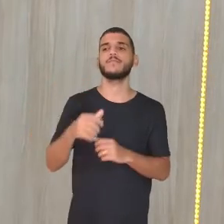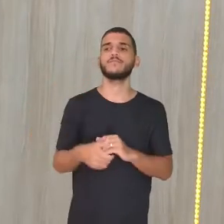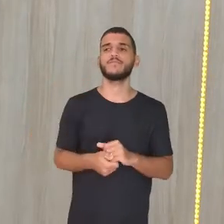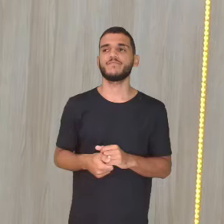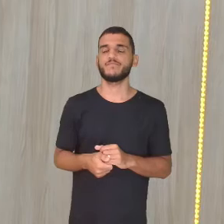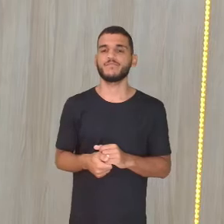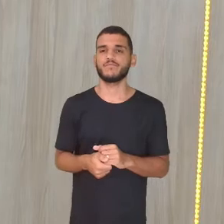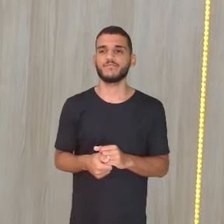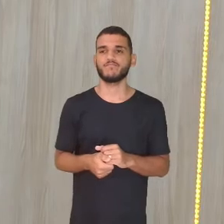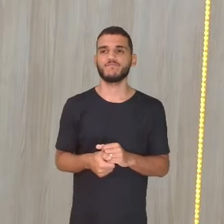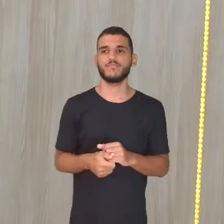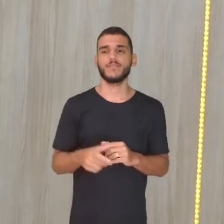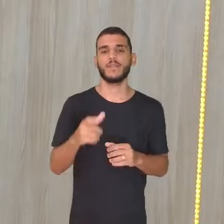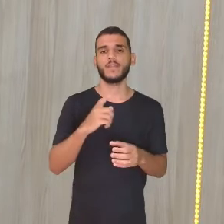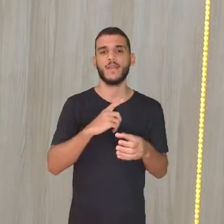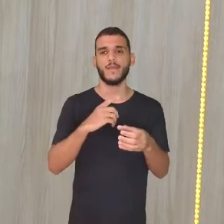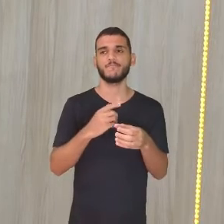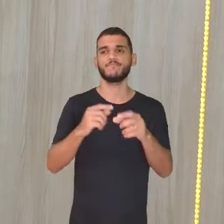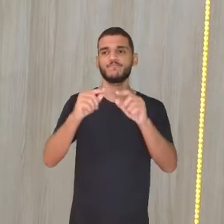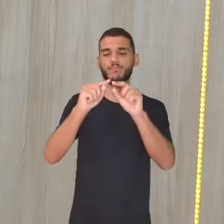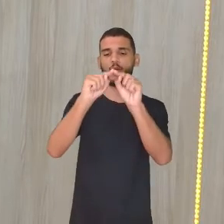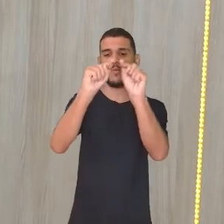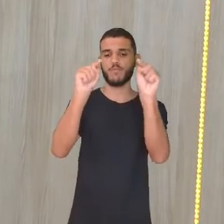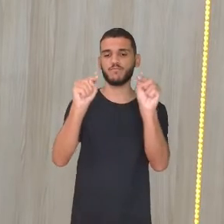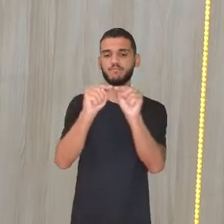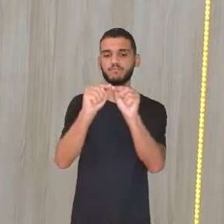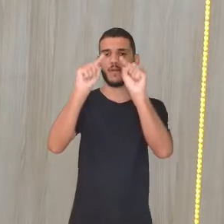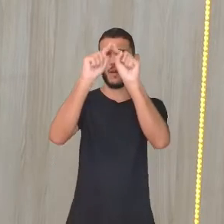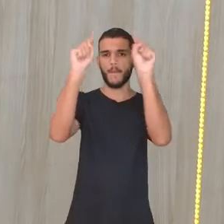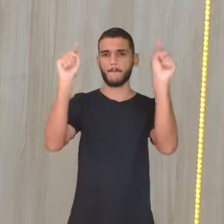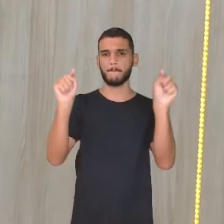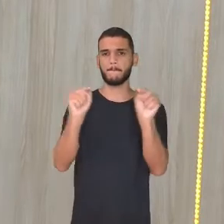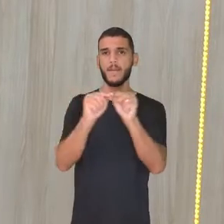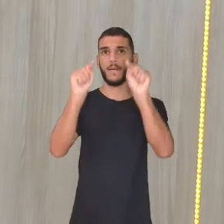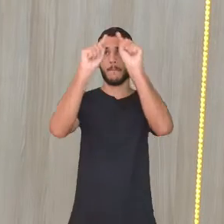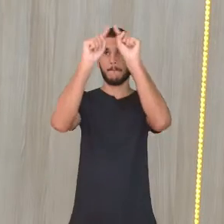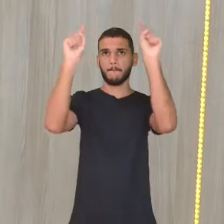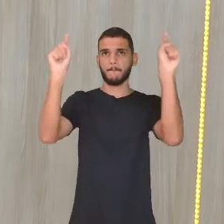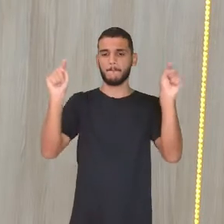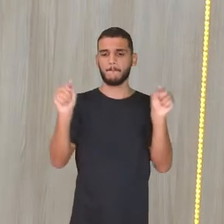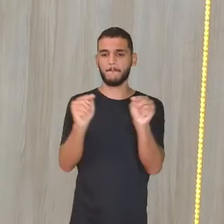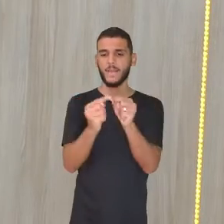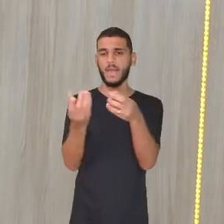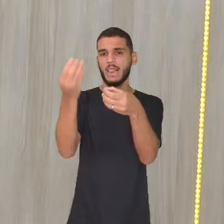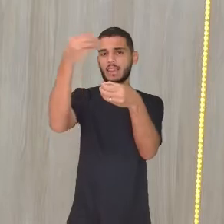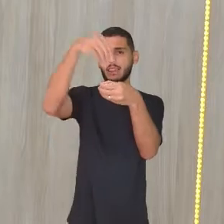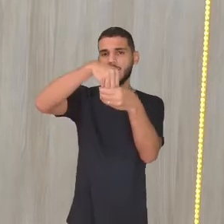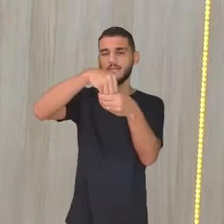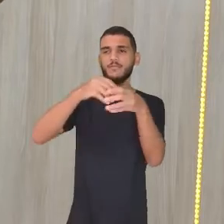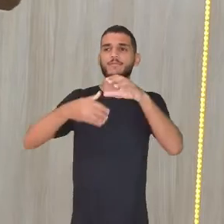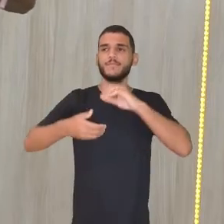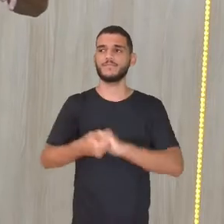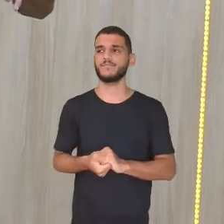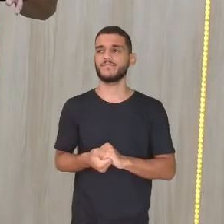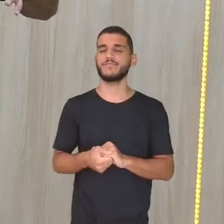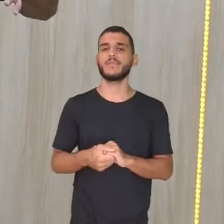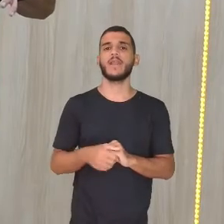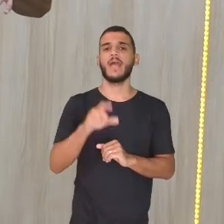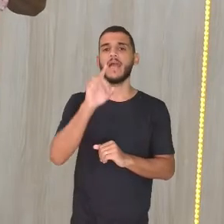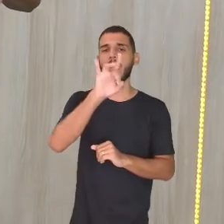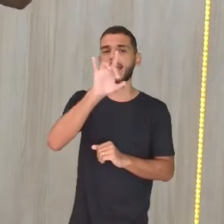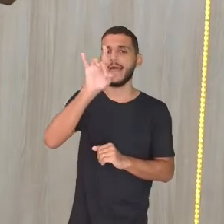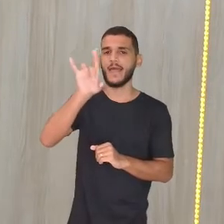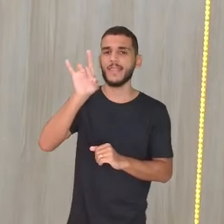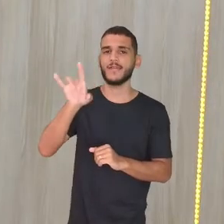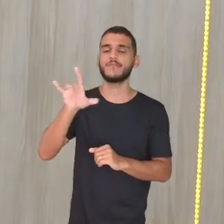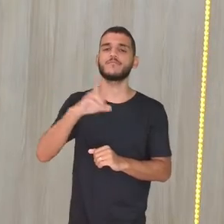tenho que o conjunto dos números naturais é subconjunto dos inteiros, os inteiros é subconjunto dos racionais